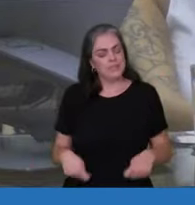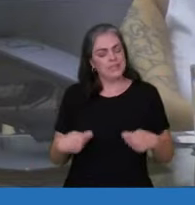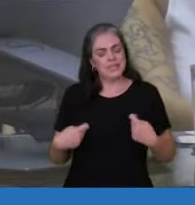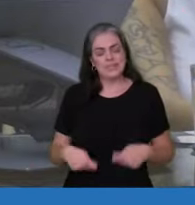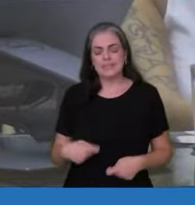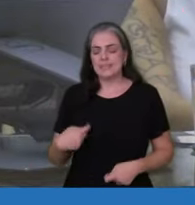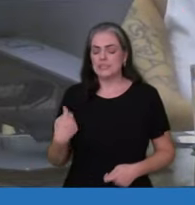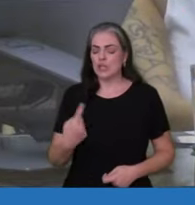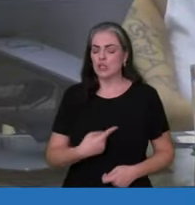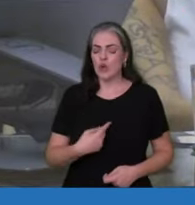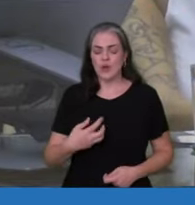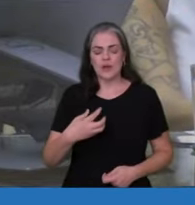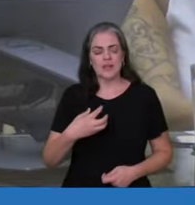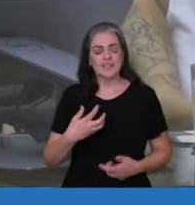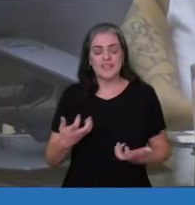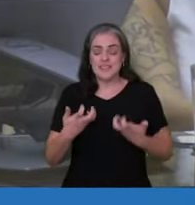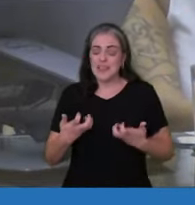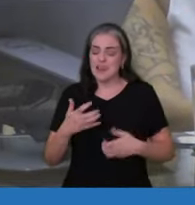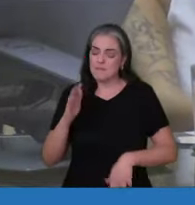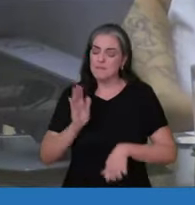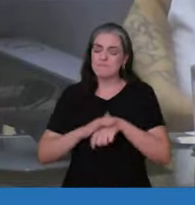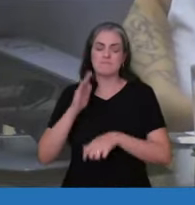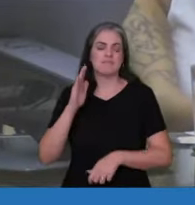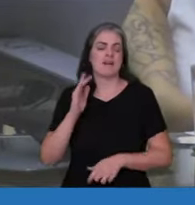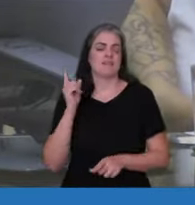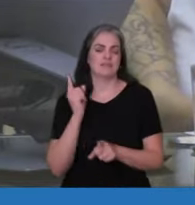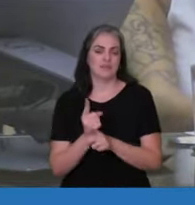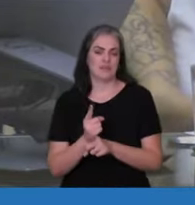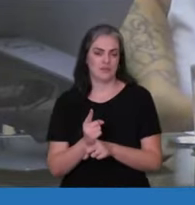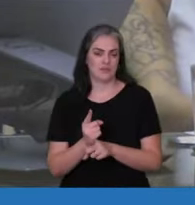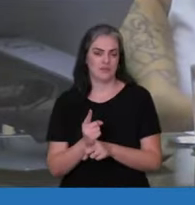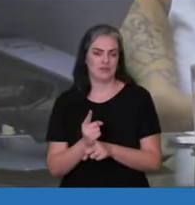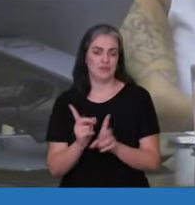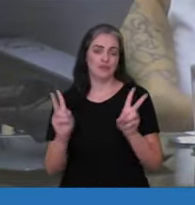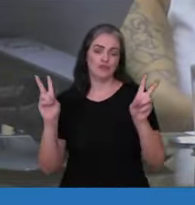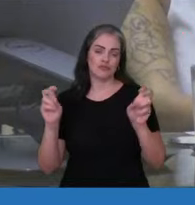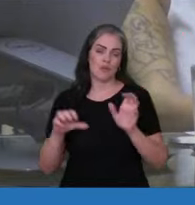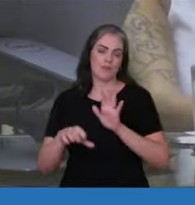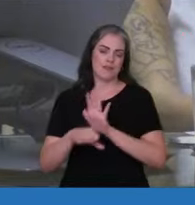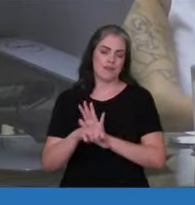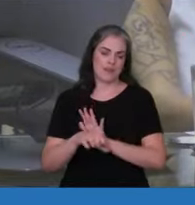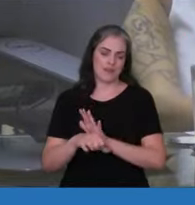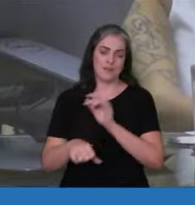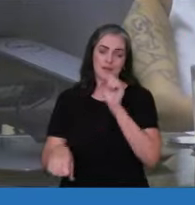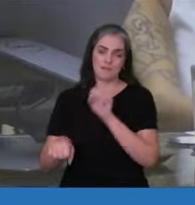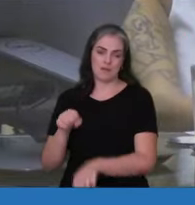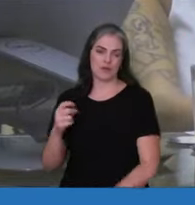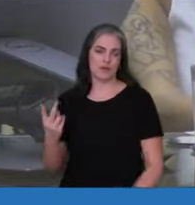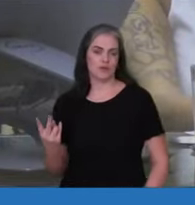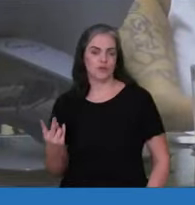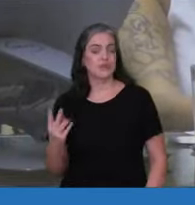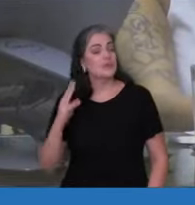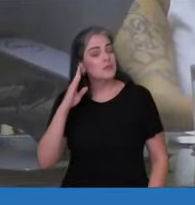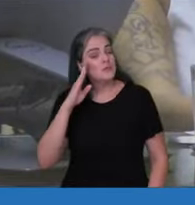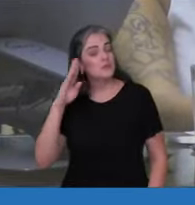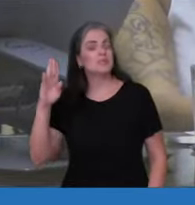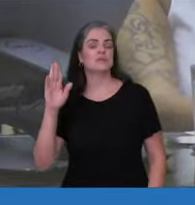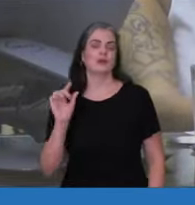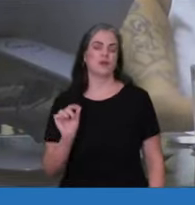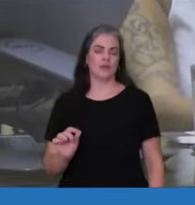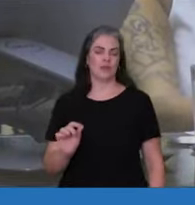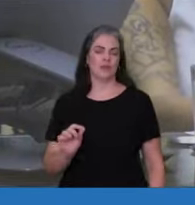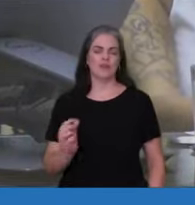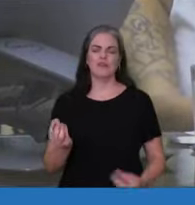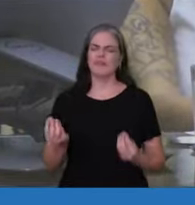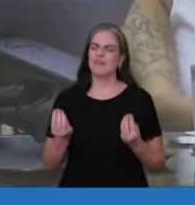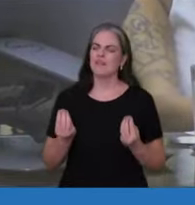respostas sobre o crime cometido contra Marielle Anderson e principalmente sobre as relações